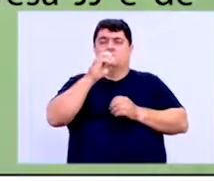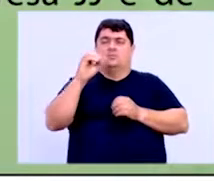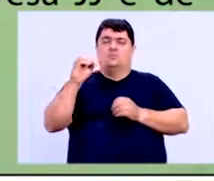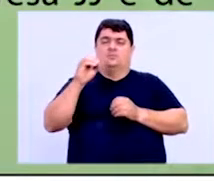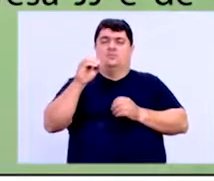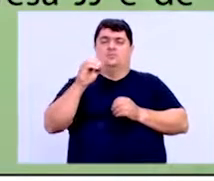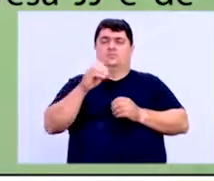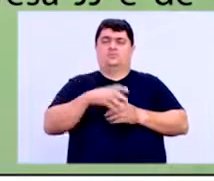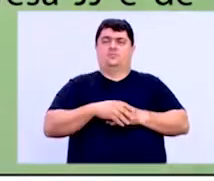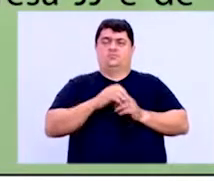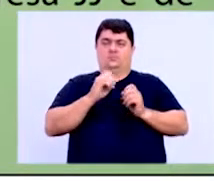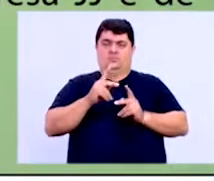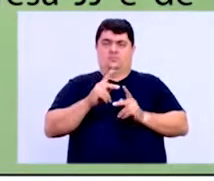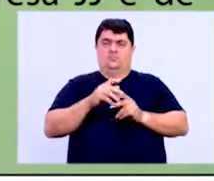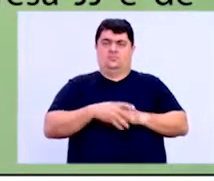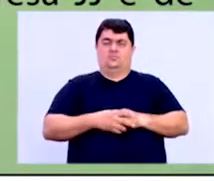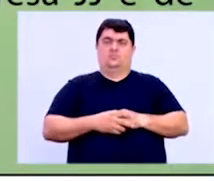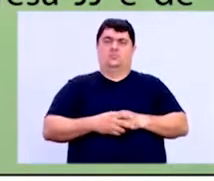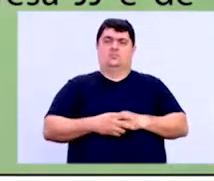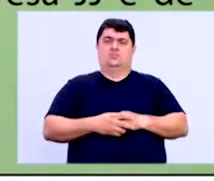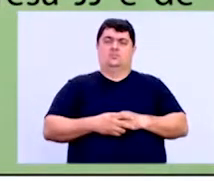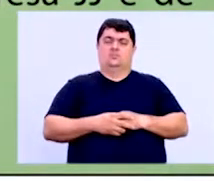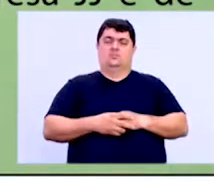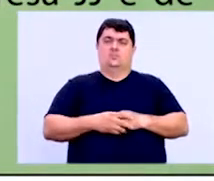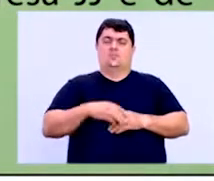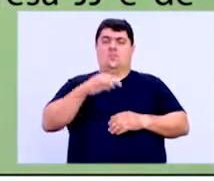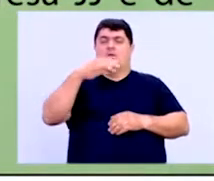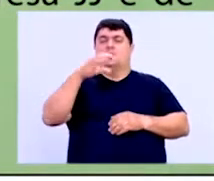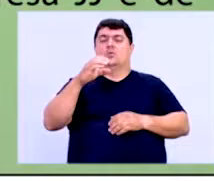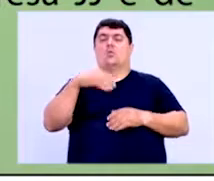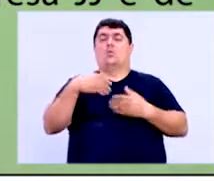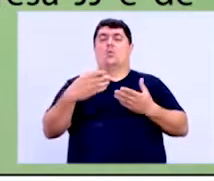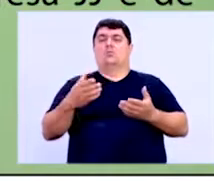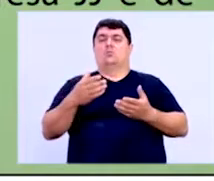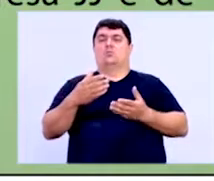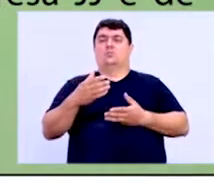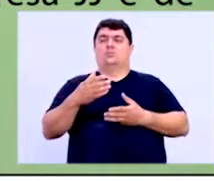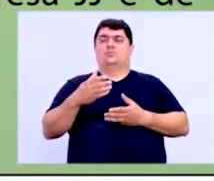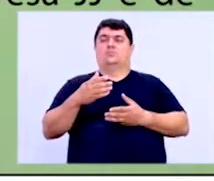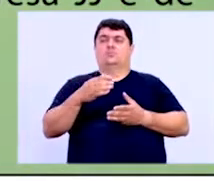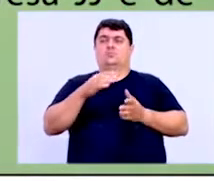4.800. Certo? Então, qual é a nossa margem de segurança?